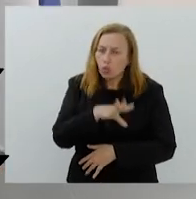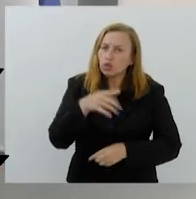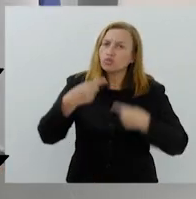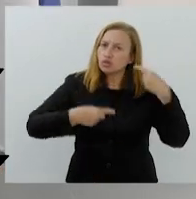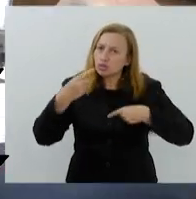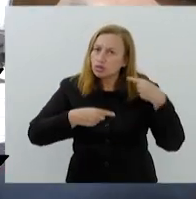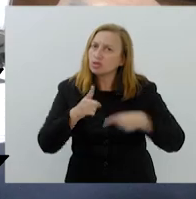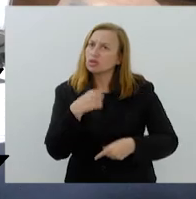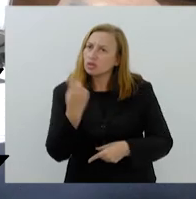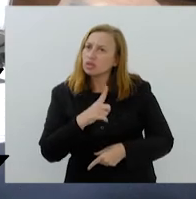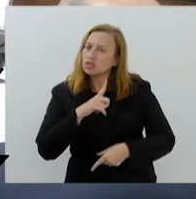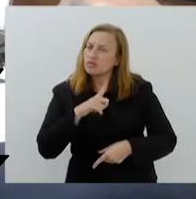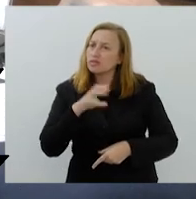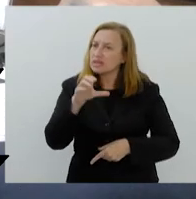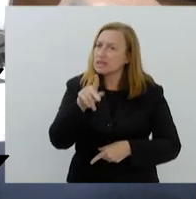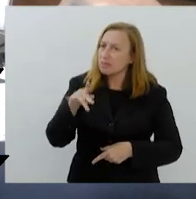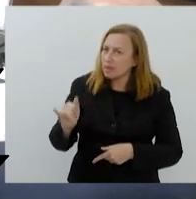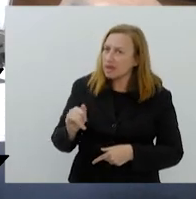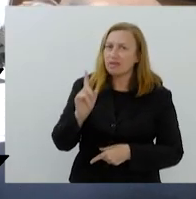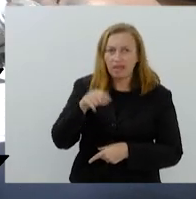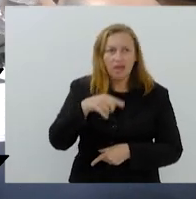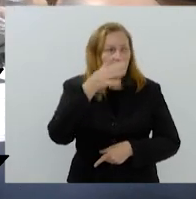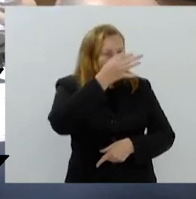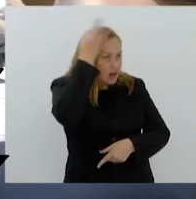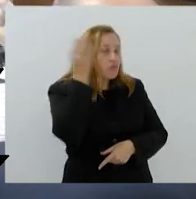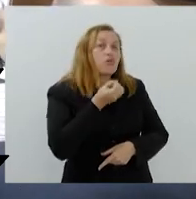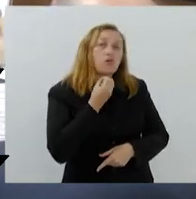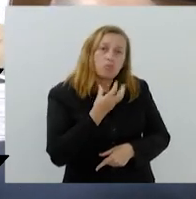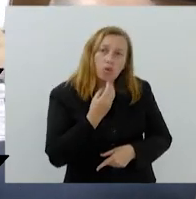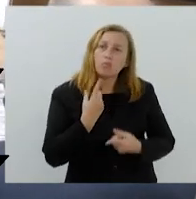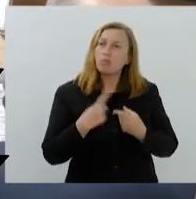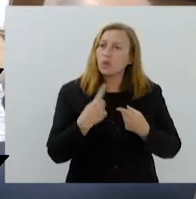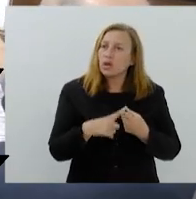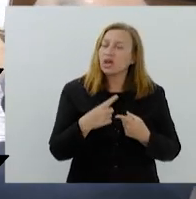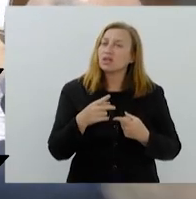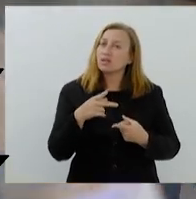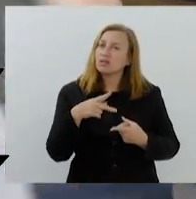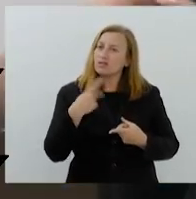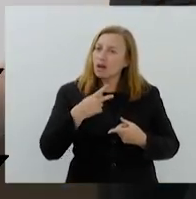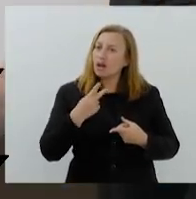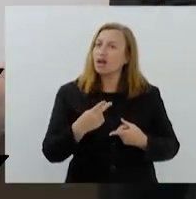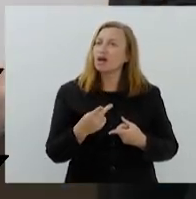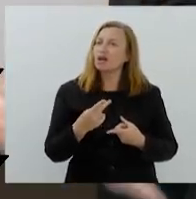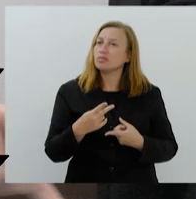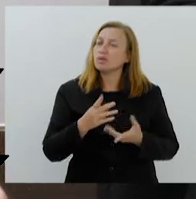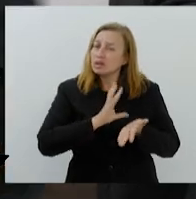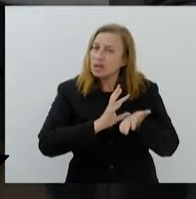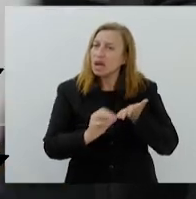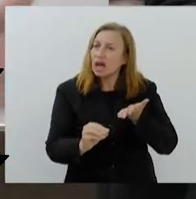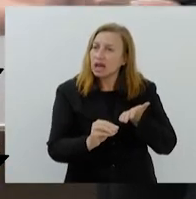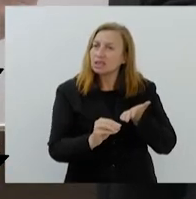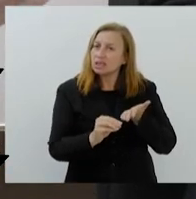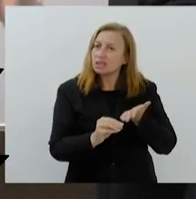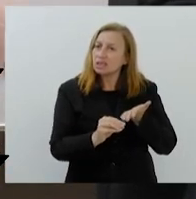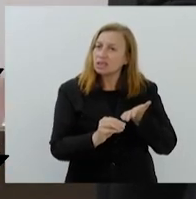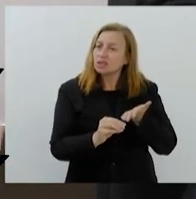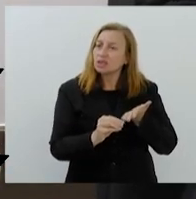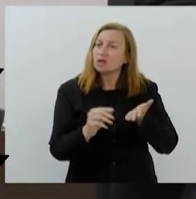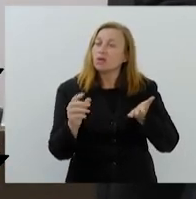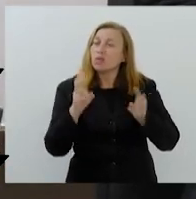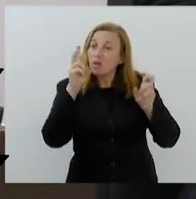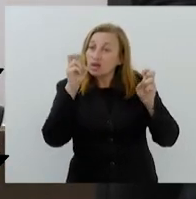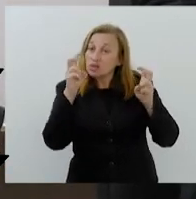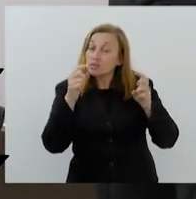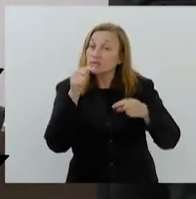que nós tivemos na CPI, né, Fred? Foi até muito bom, porque muito nós bom. Colocamos assim, firmamos muito até em ata, é que a questão ali que estava